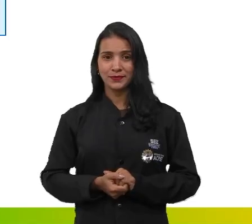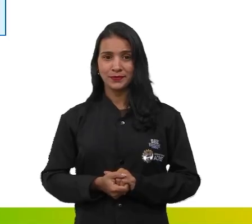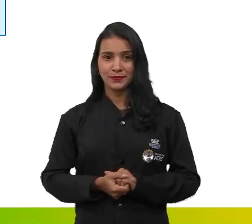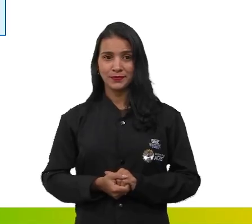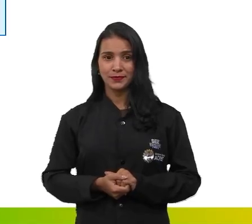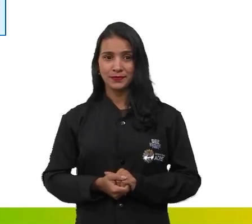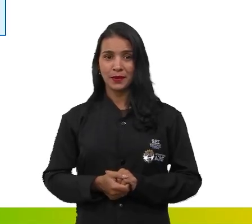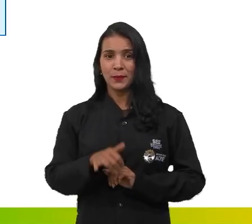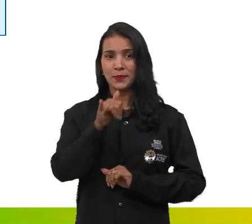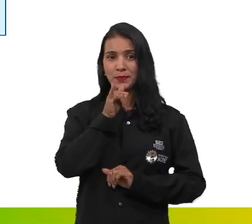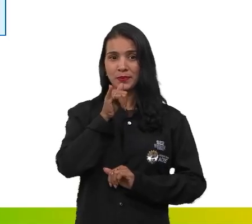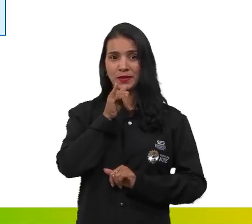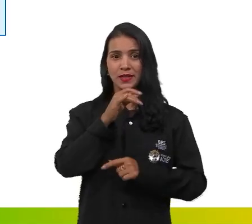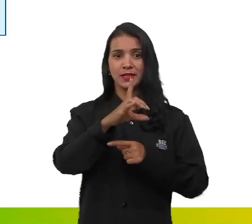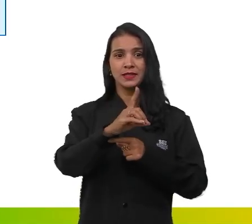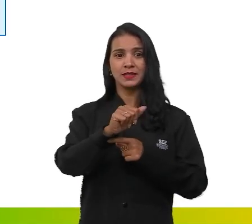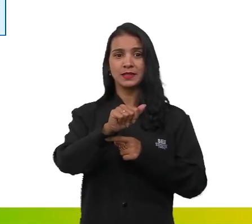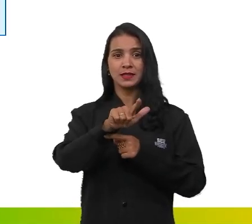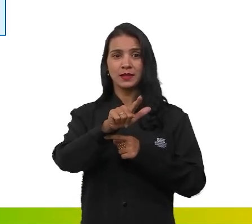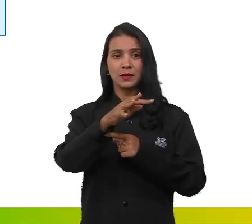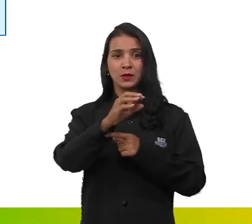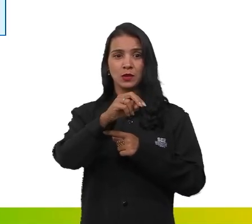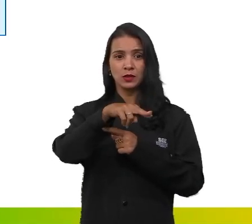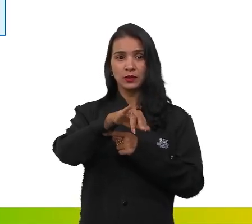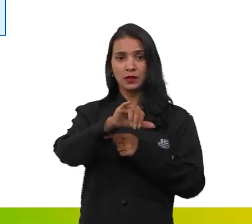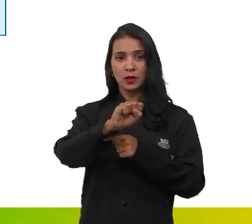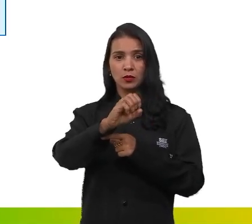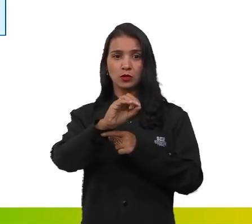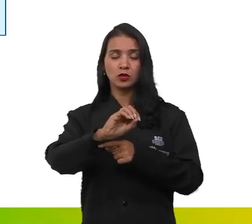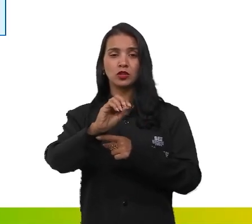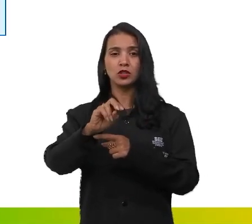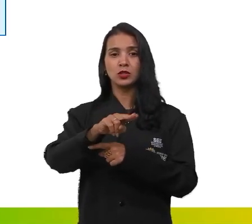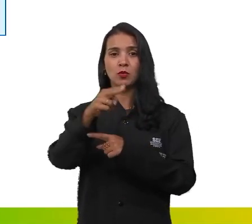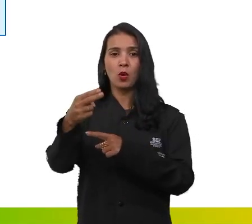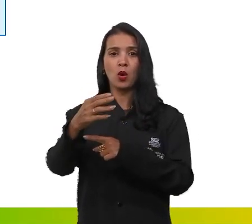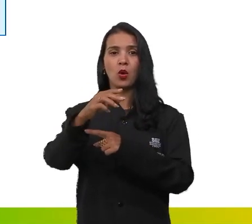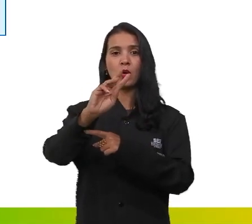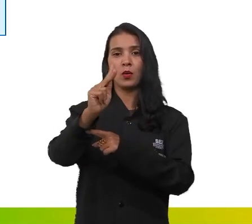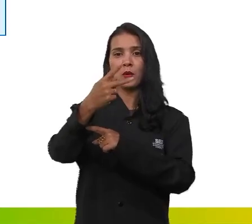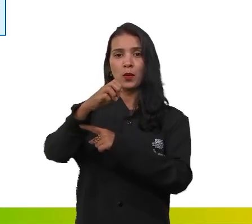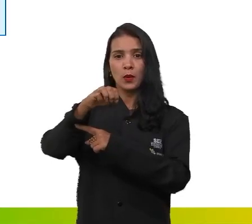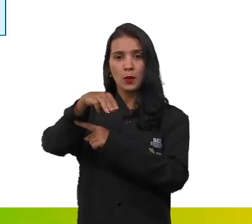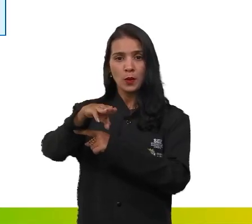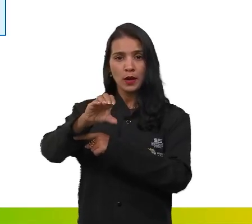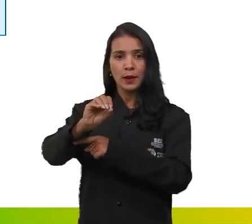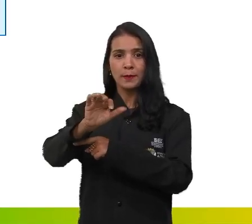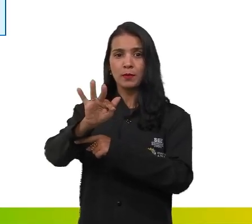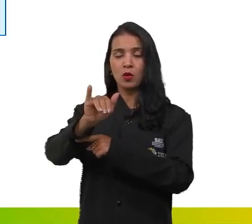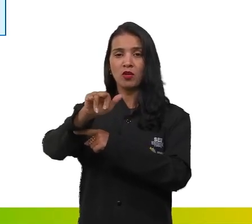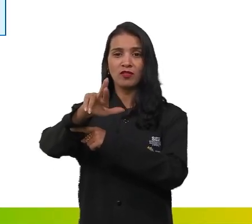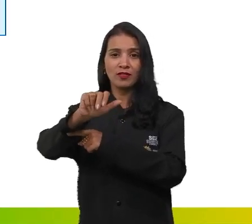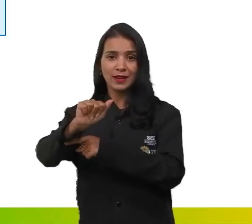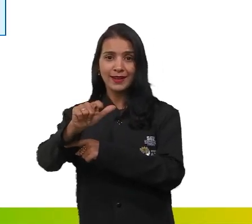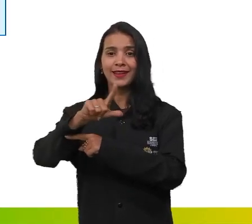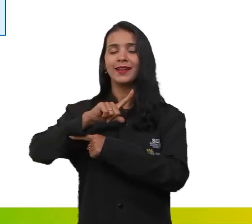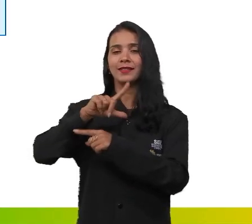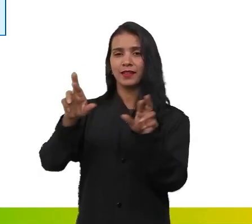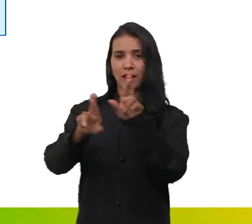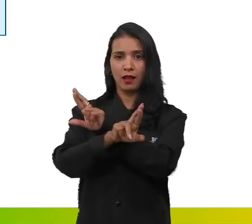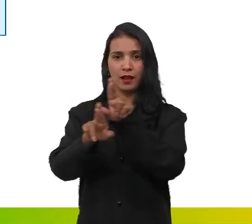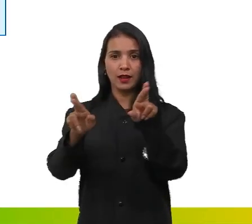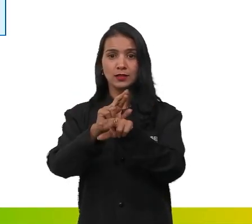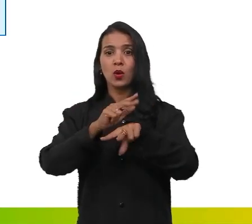o daltonismo ou hemofilia são duas, né, doenças que estão ligadas aonde? No